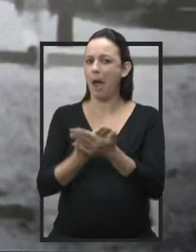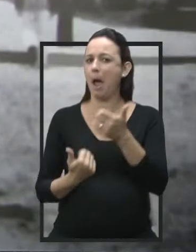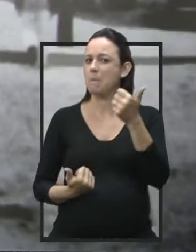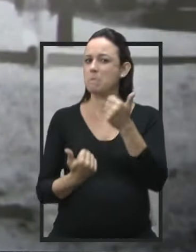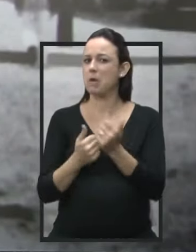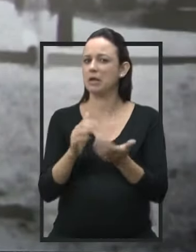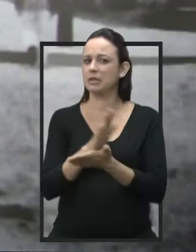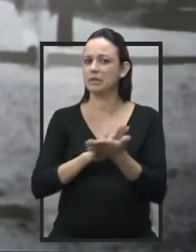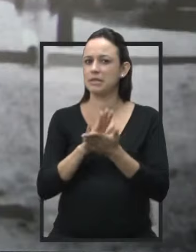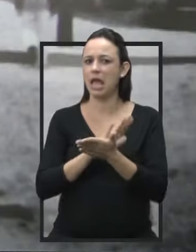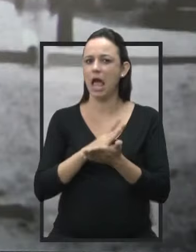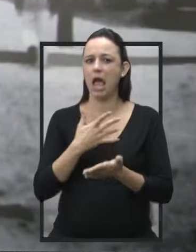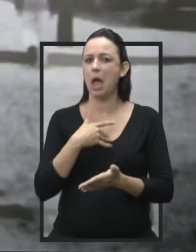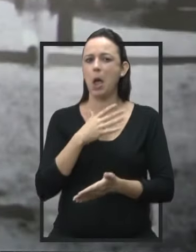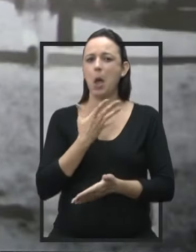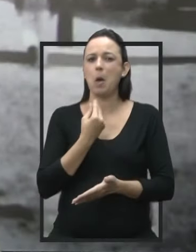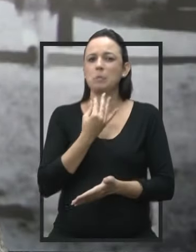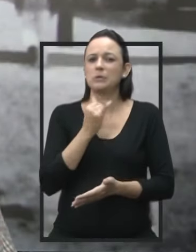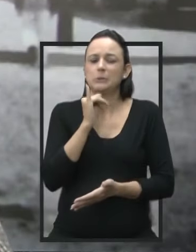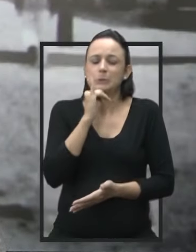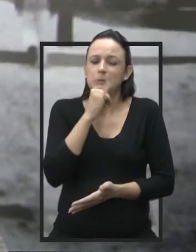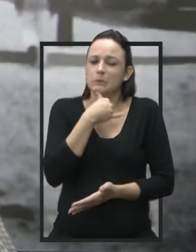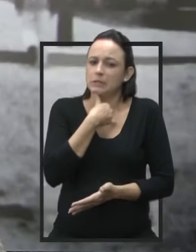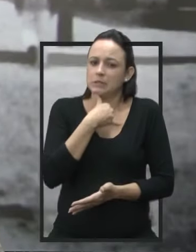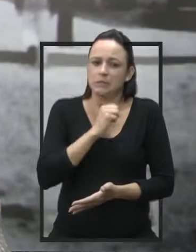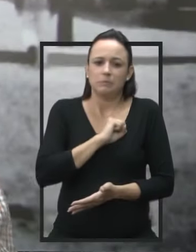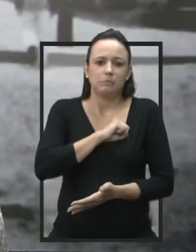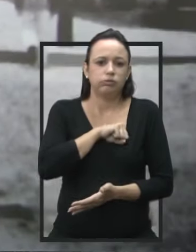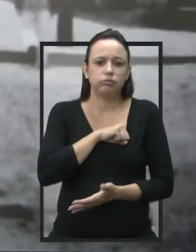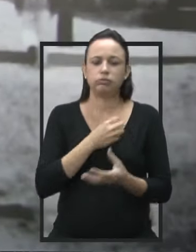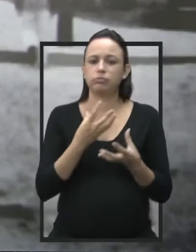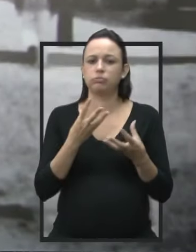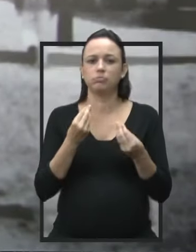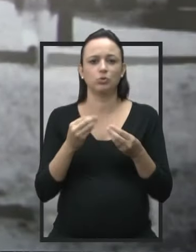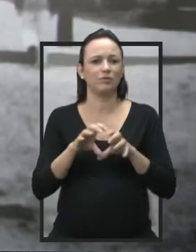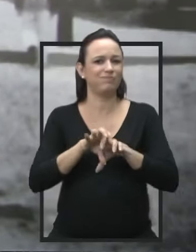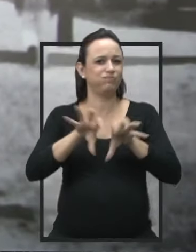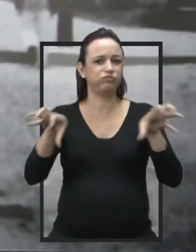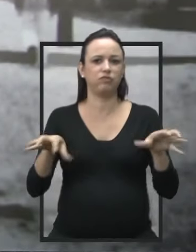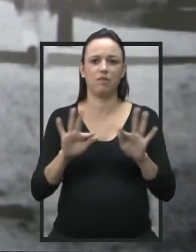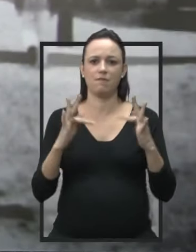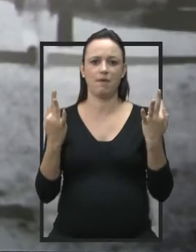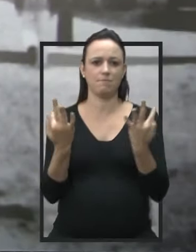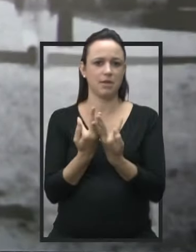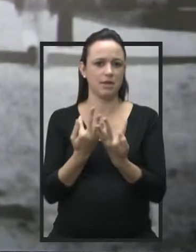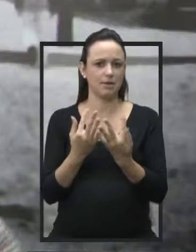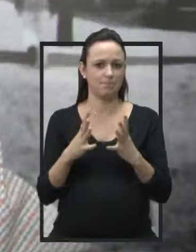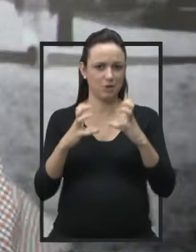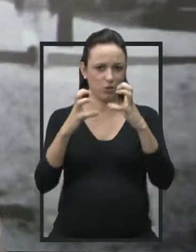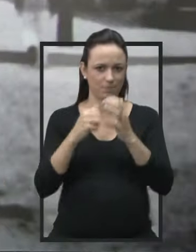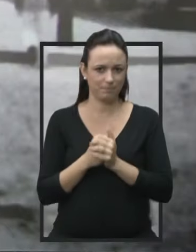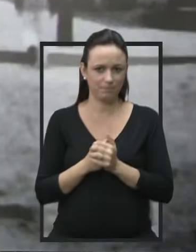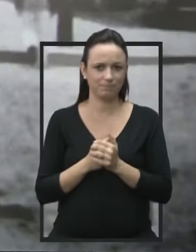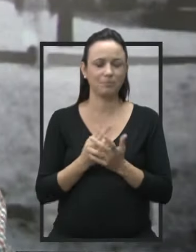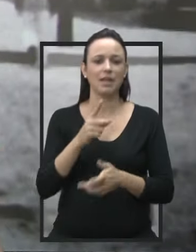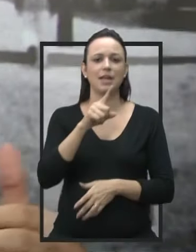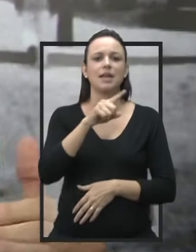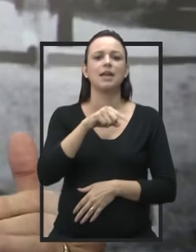teve, porque a mágoa foi muito grande ali, houve uma mágoa, um racha muito grande entre a família. E o Ziem